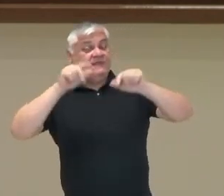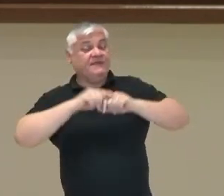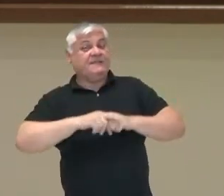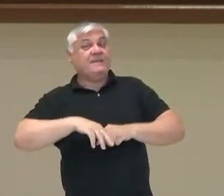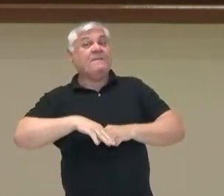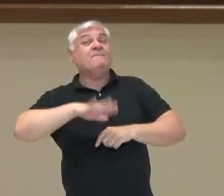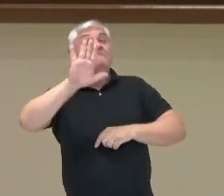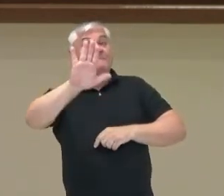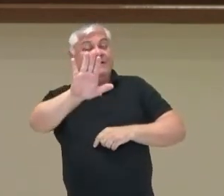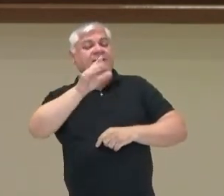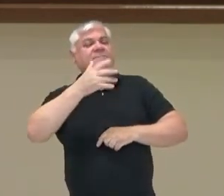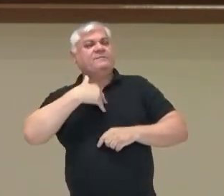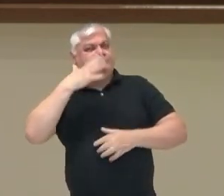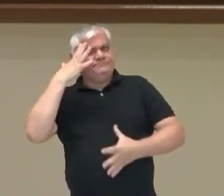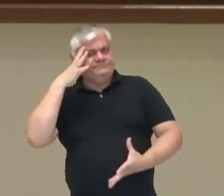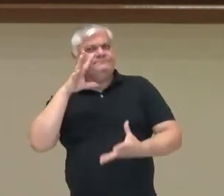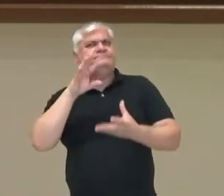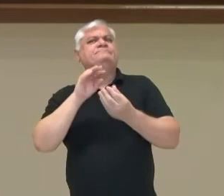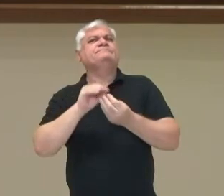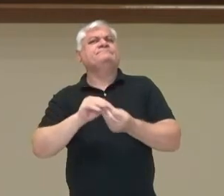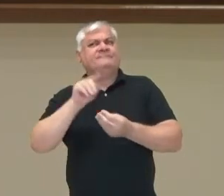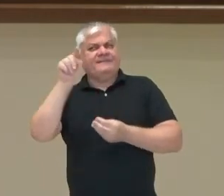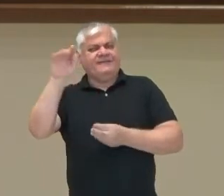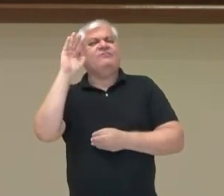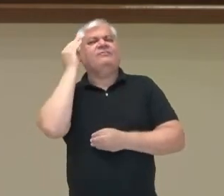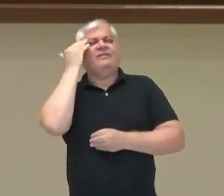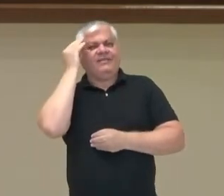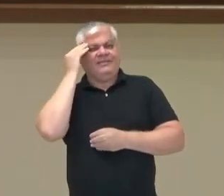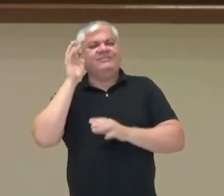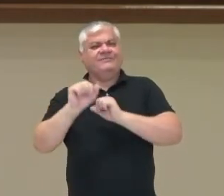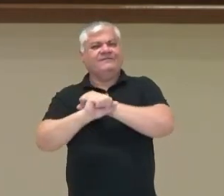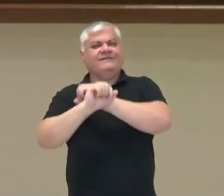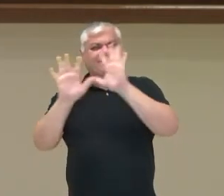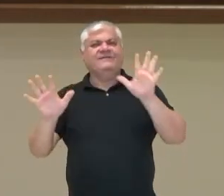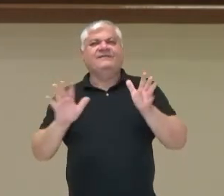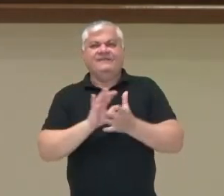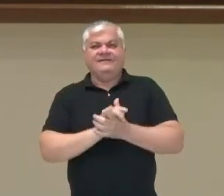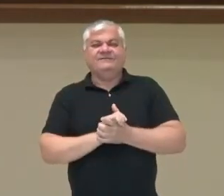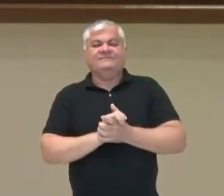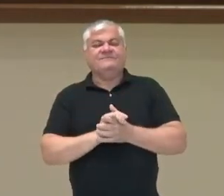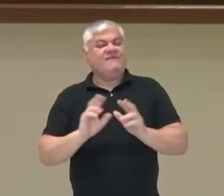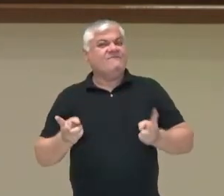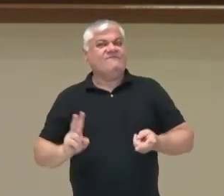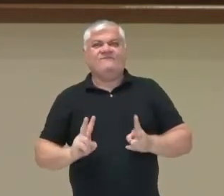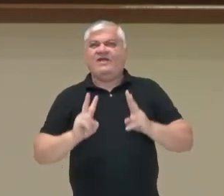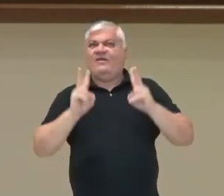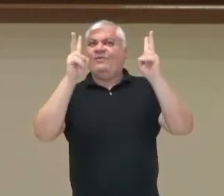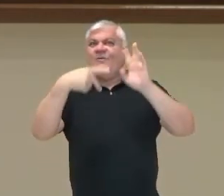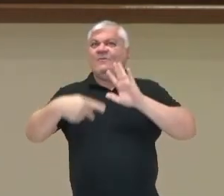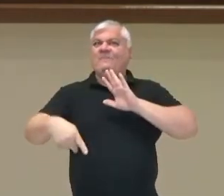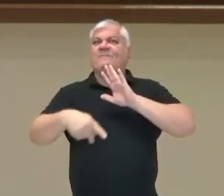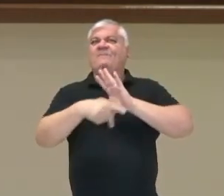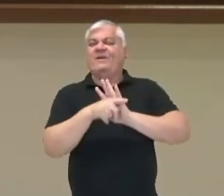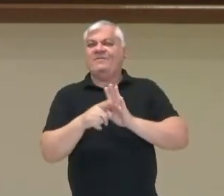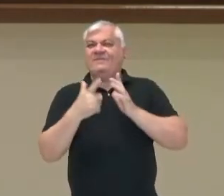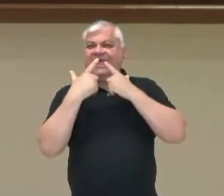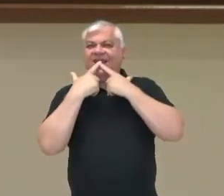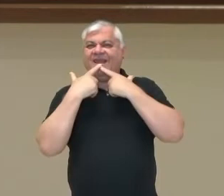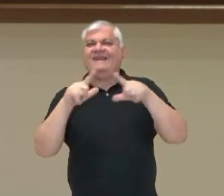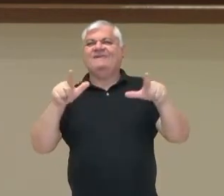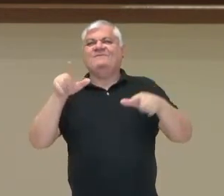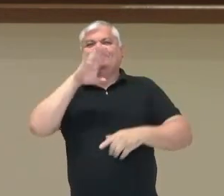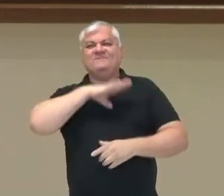de compreender o que aquela pessoa está comunicando, né? Então, isso que é rico da nossa linguagem. E por sermos um país